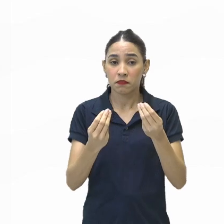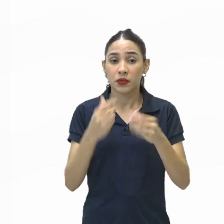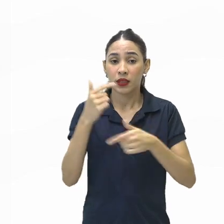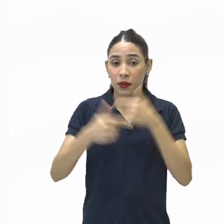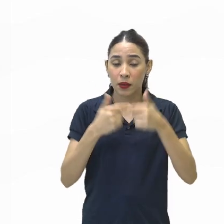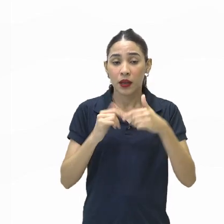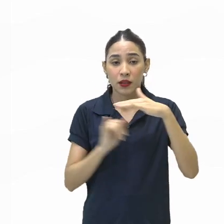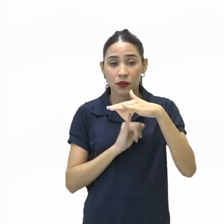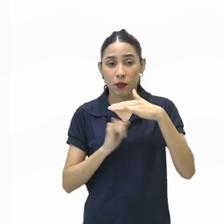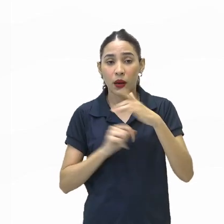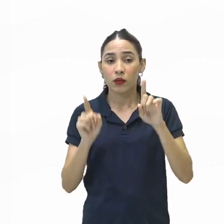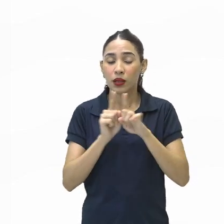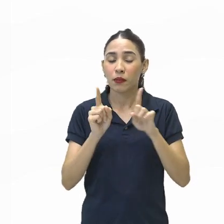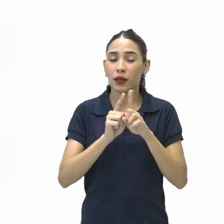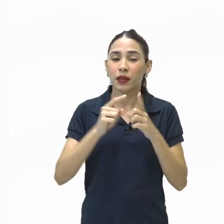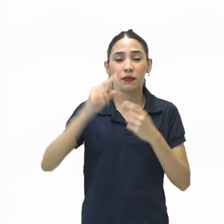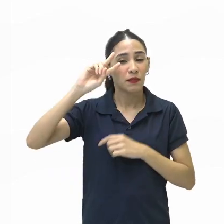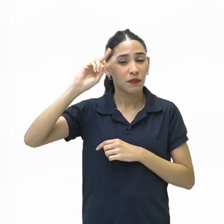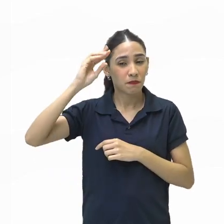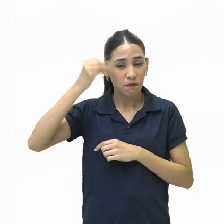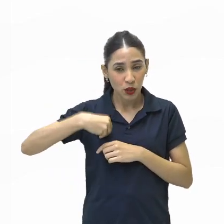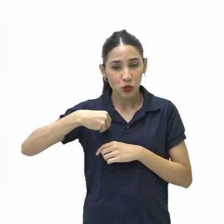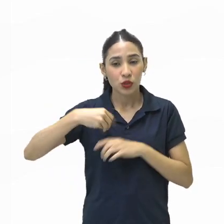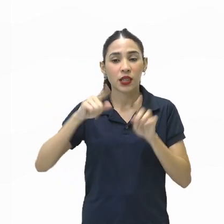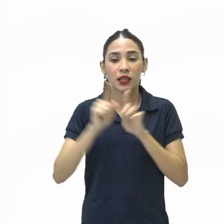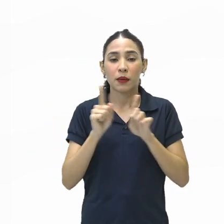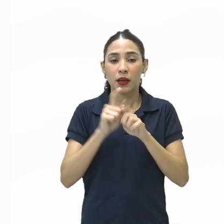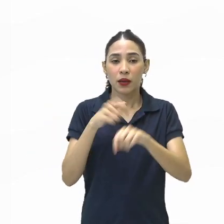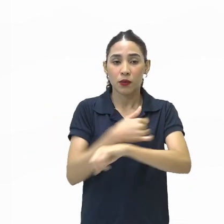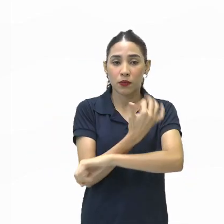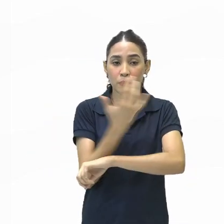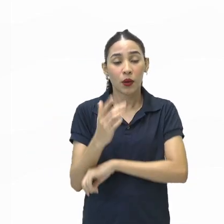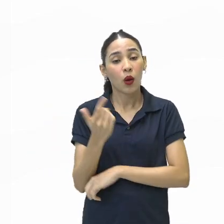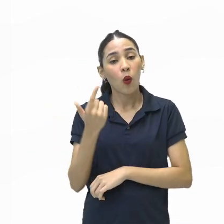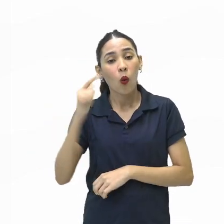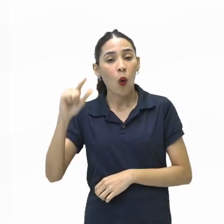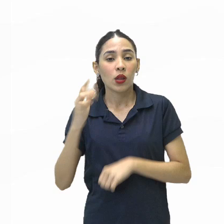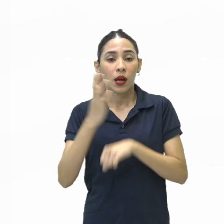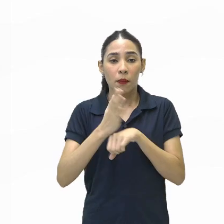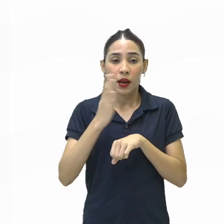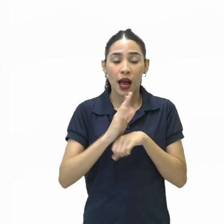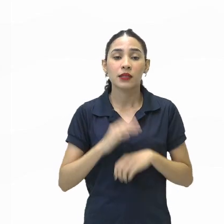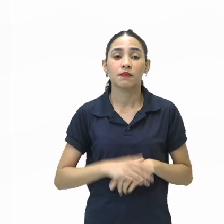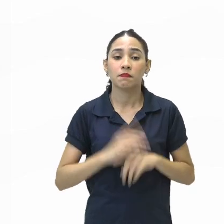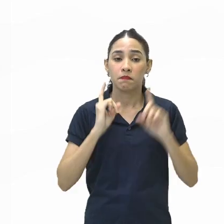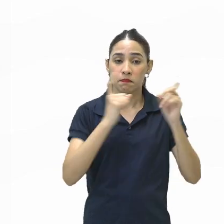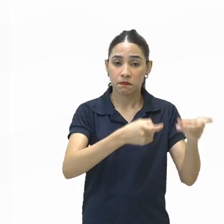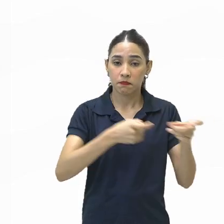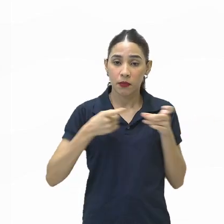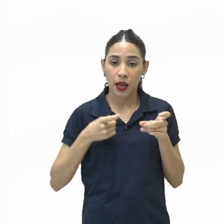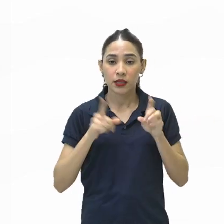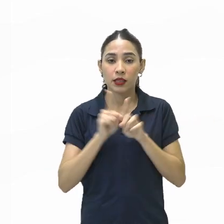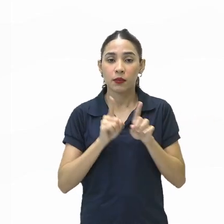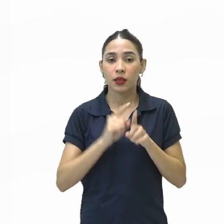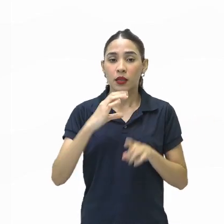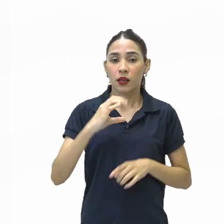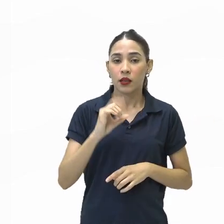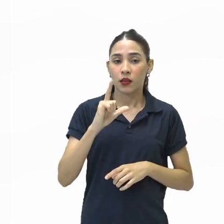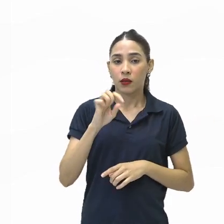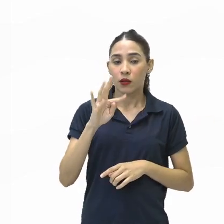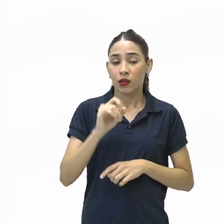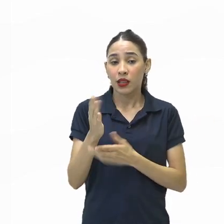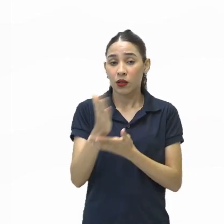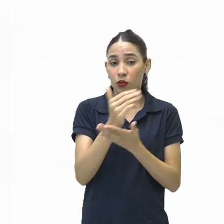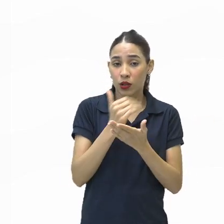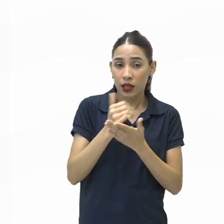informais, também prejudica bastante a questão do meio ambiente. Outra atividade aqui, nós temos a pesca e coleta. A